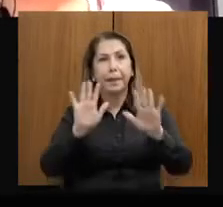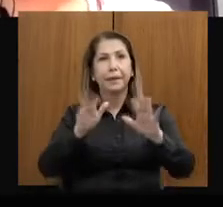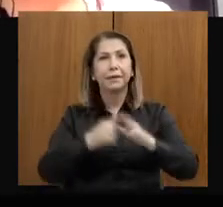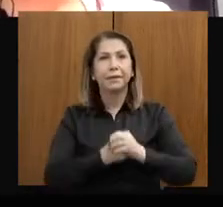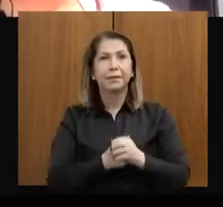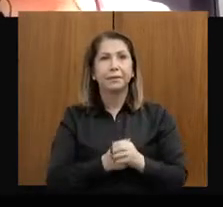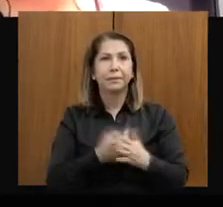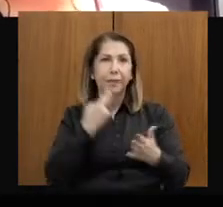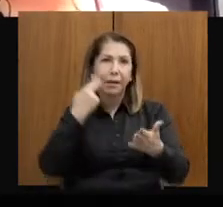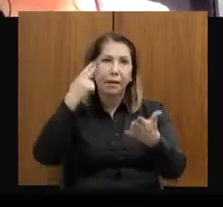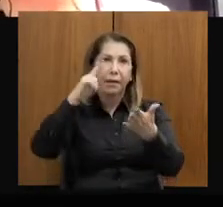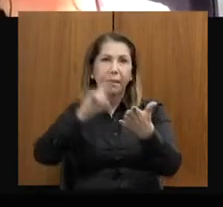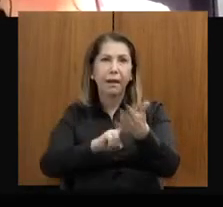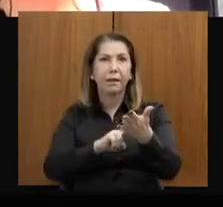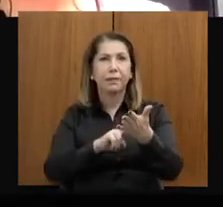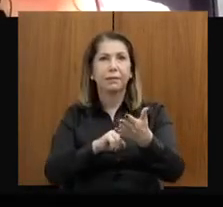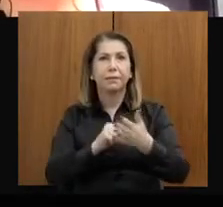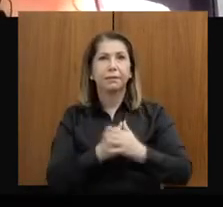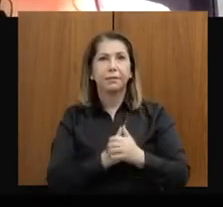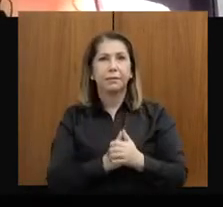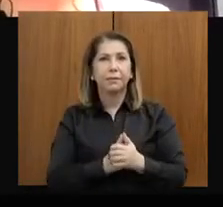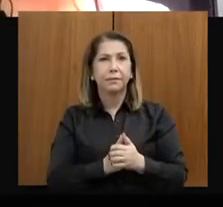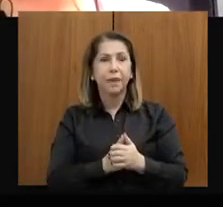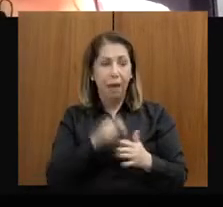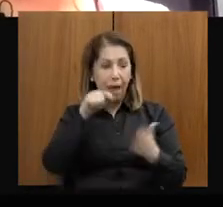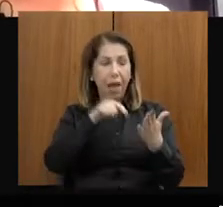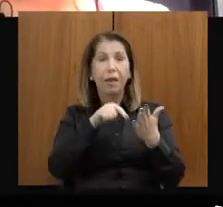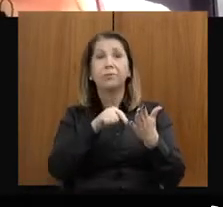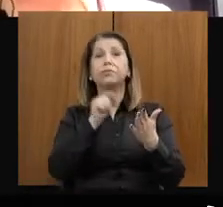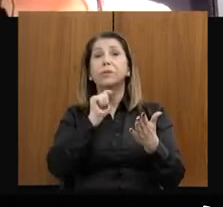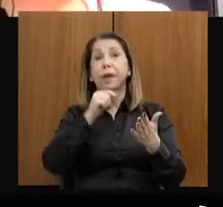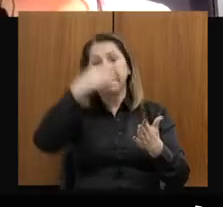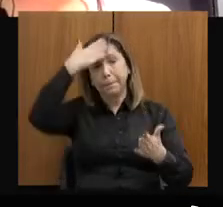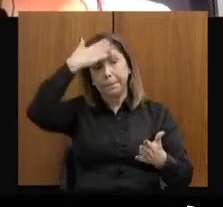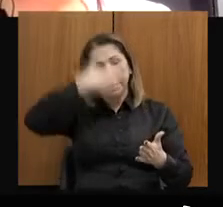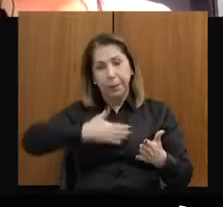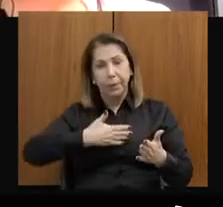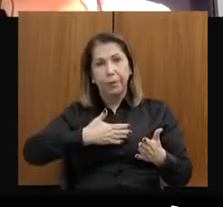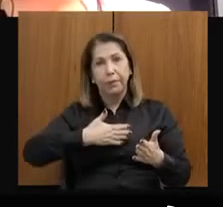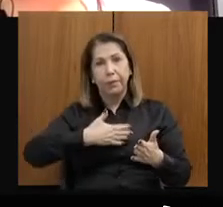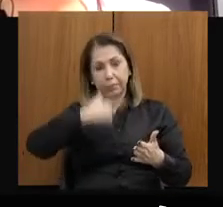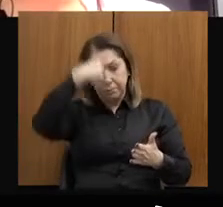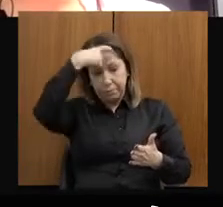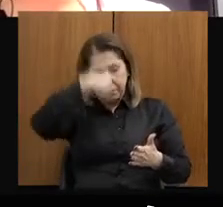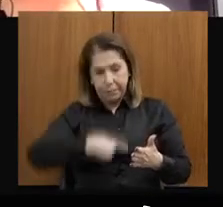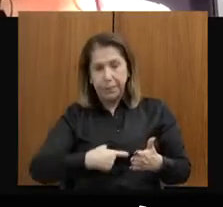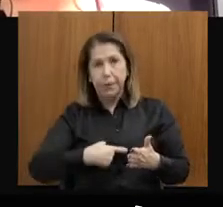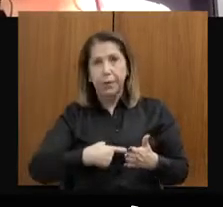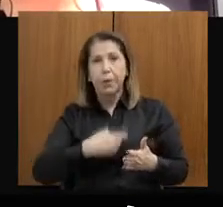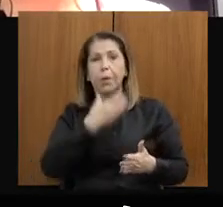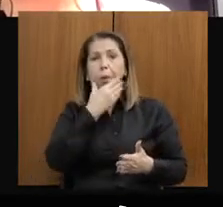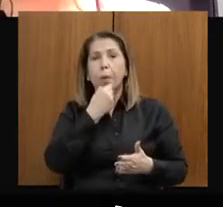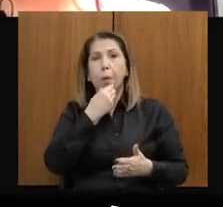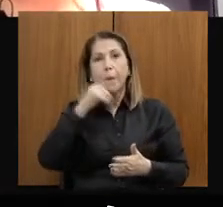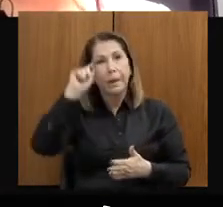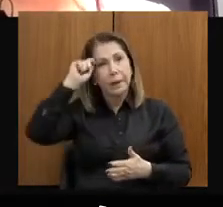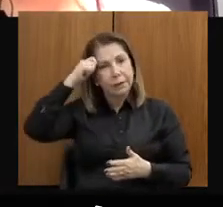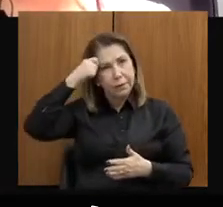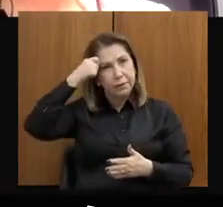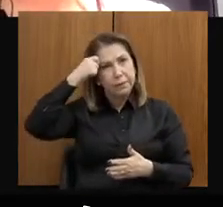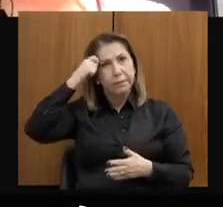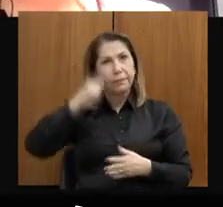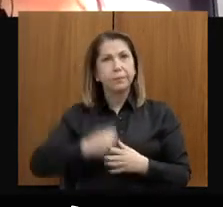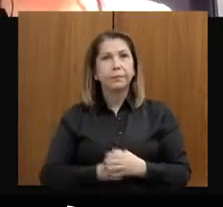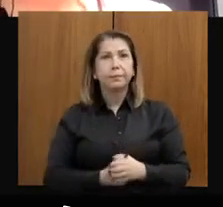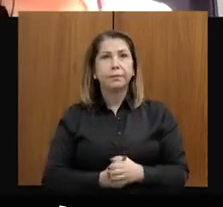é uma carta que eu trago aqui porque ela é um testemunho de que a de um homem negro